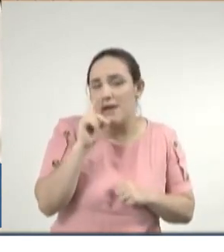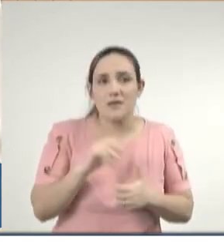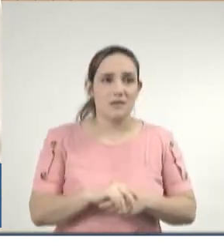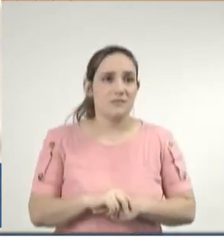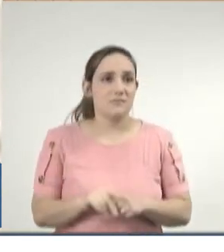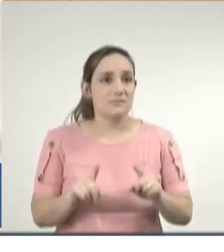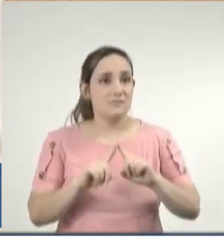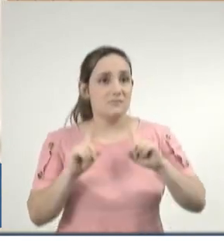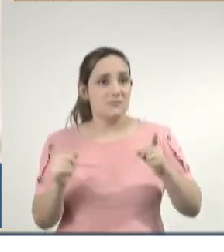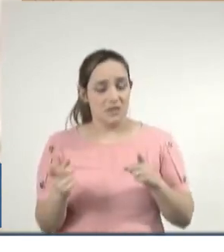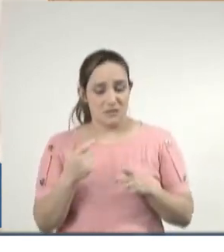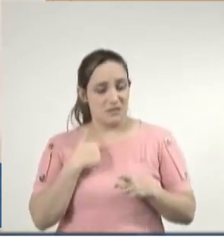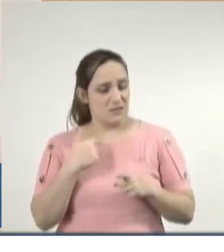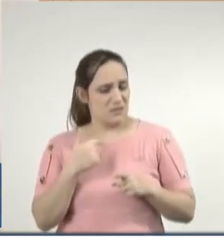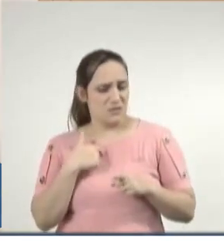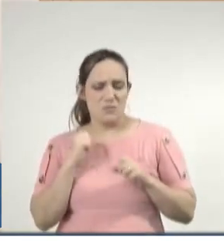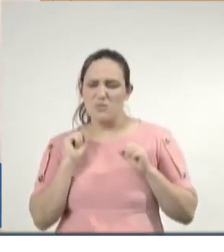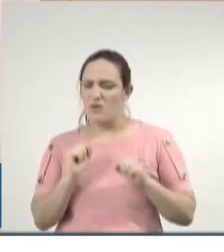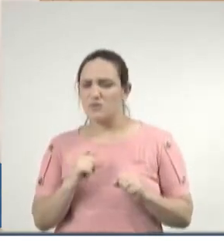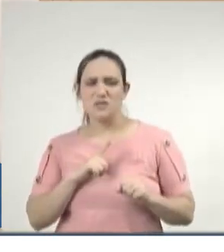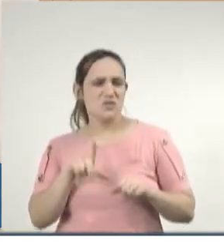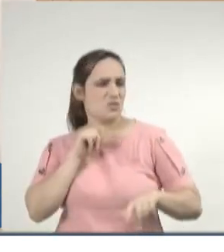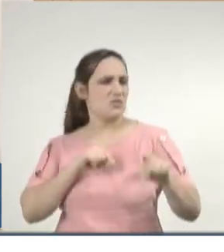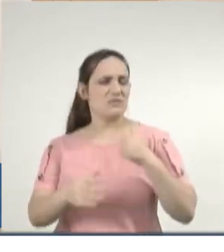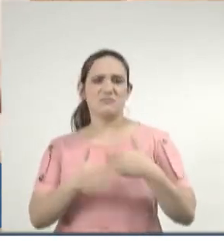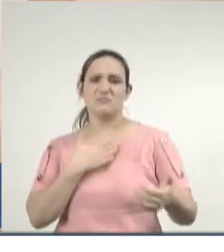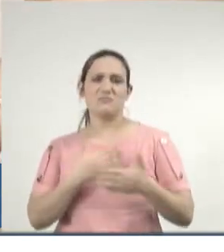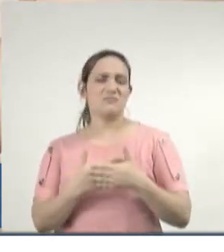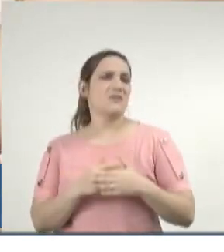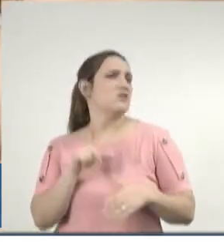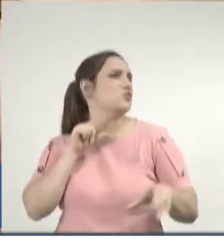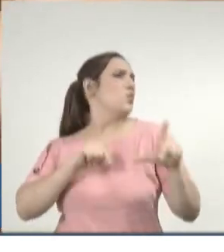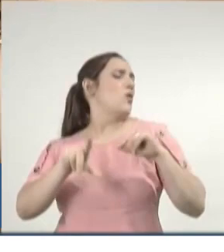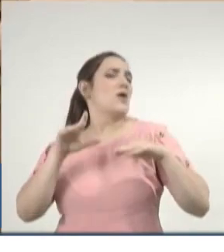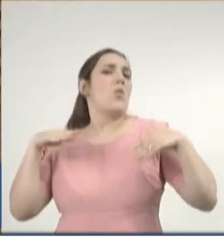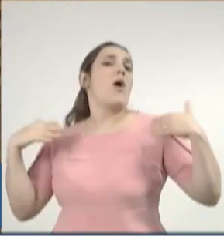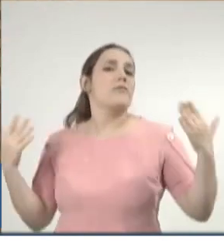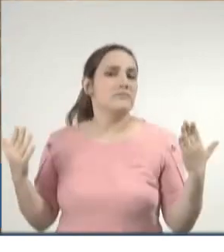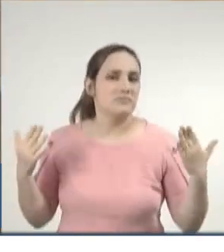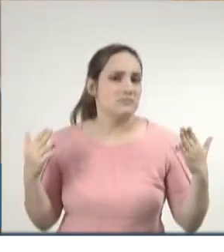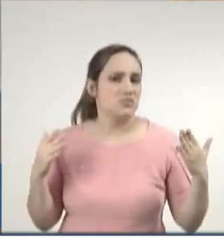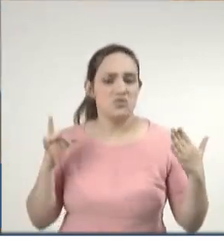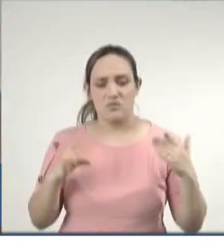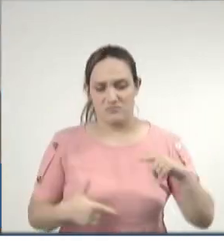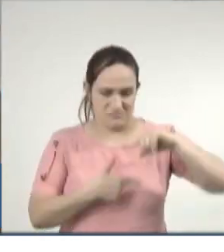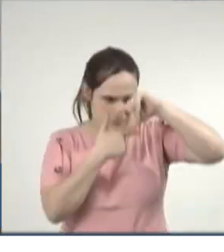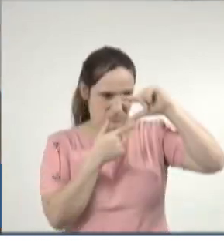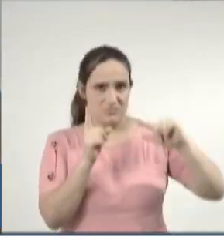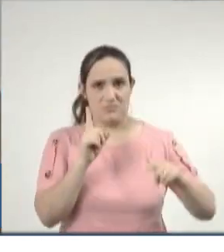o espaço para mim é o mundo, não é a caixinha rosa.